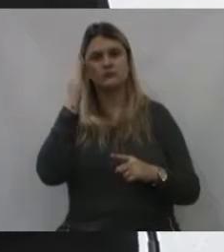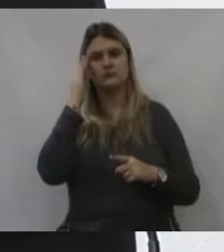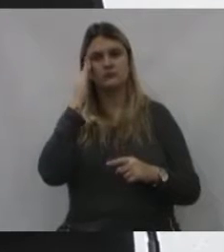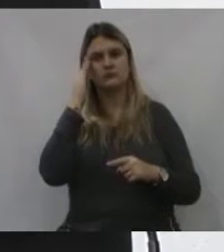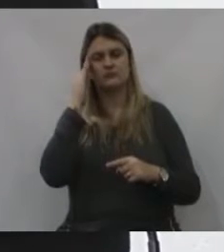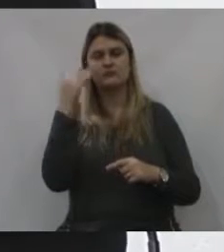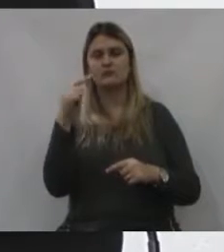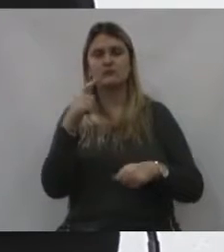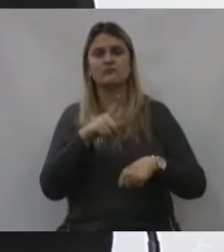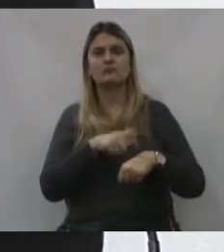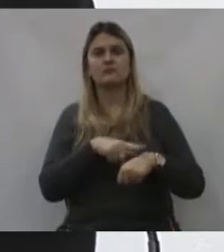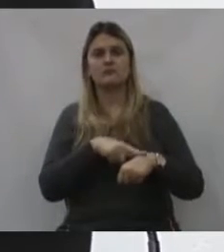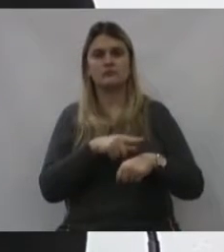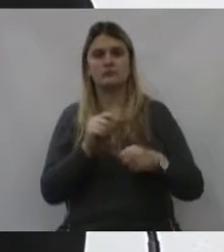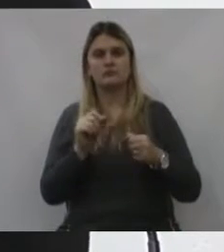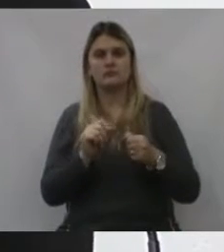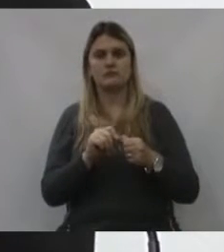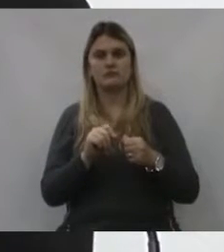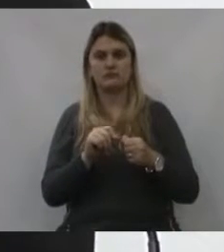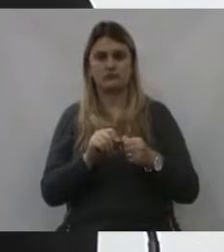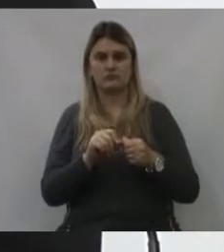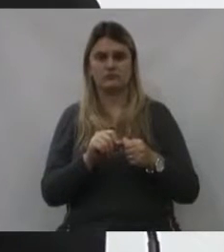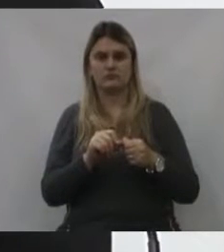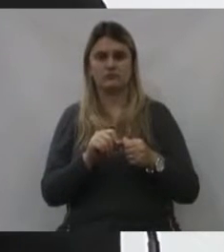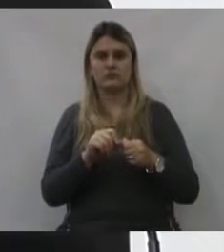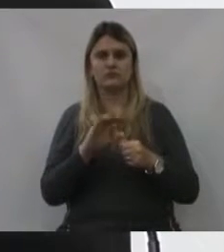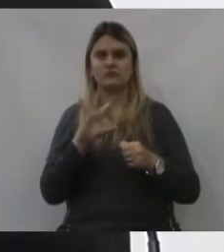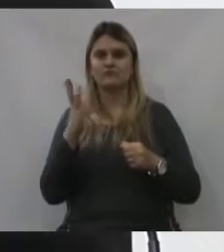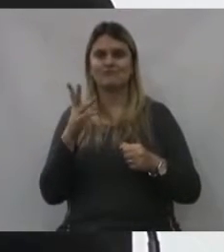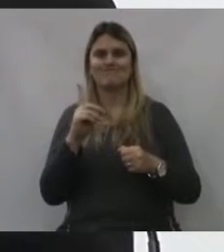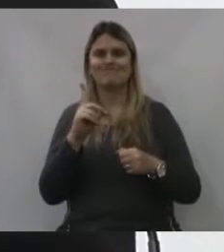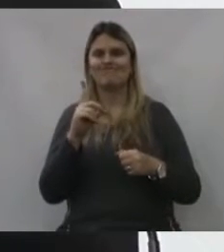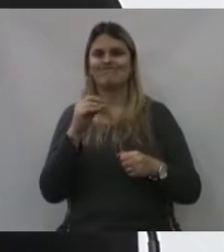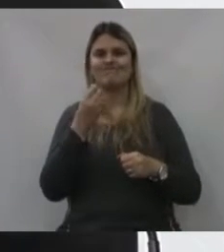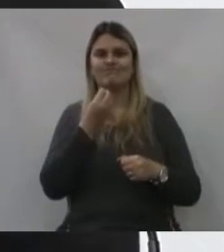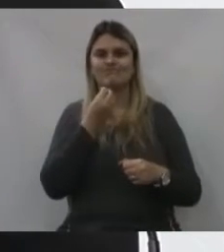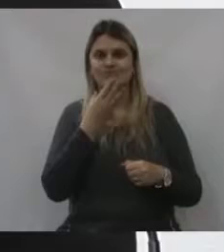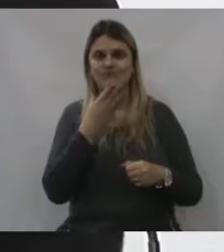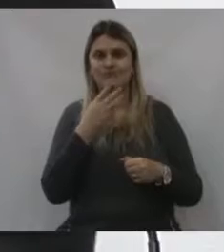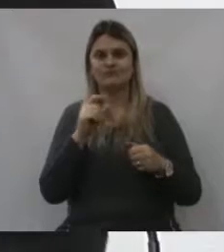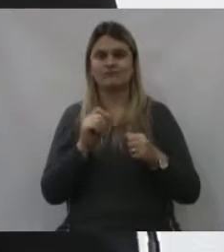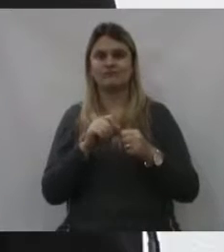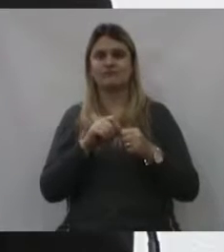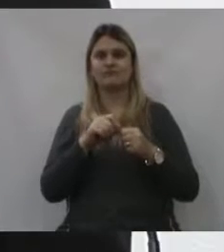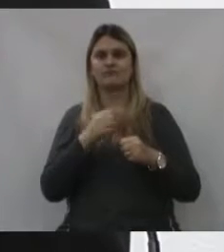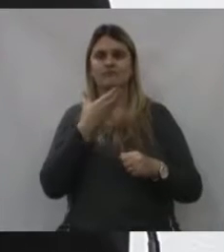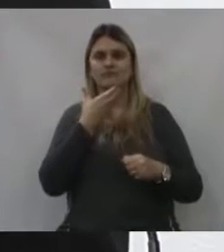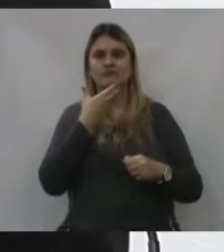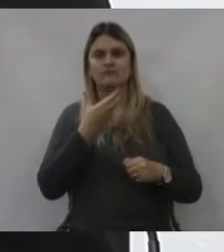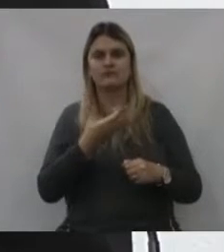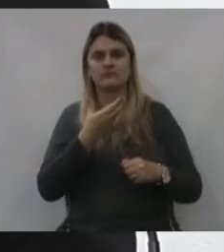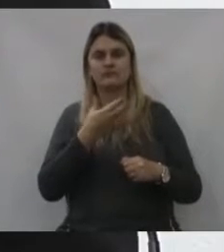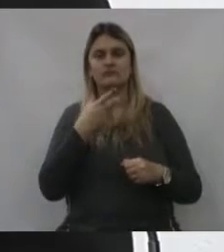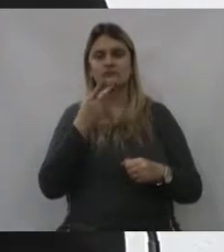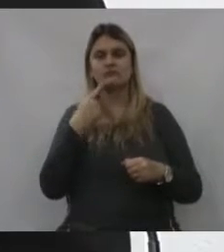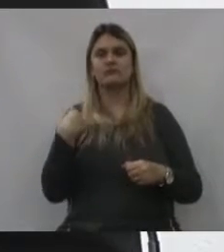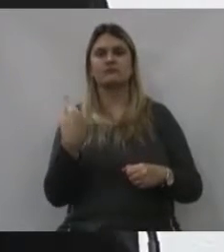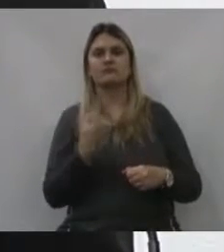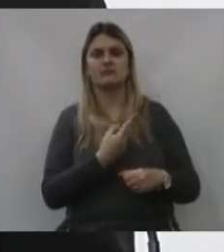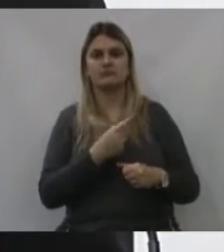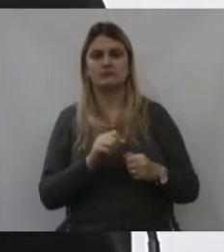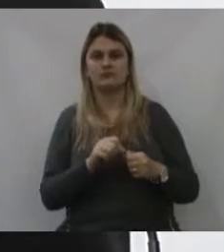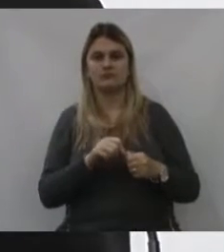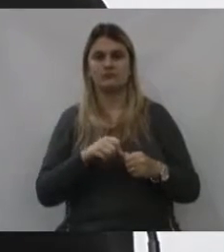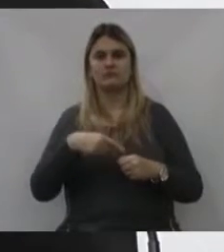nós entendemos que nós não tínhamos tempo hábil para fazer acontecer, e não ficava legal nós inaugurar em dezembro isso para